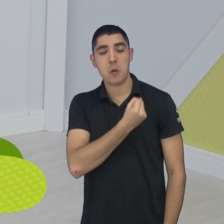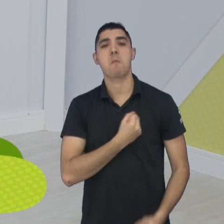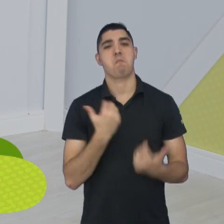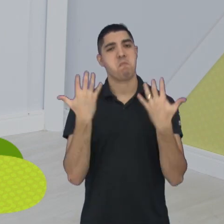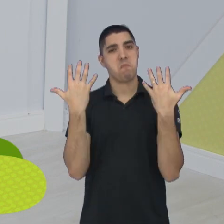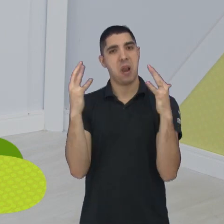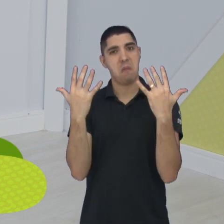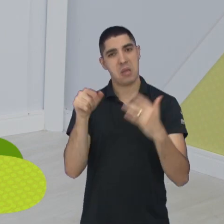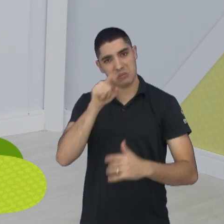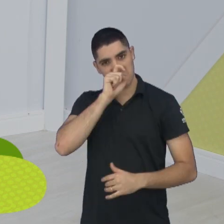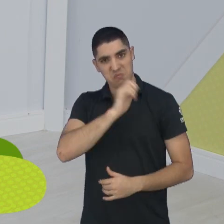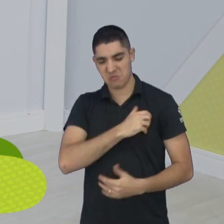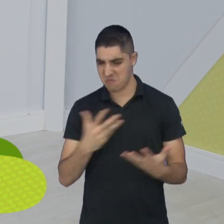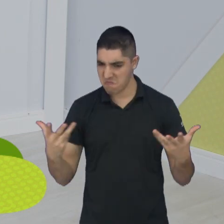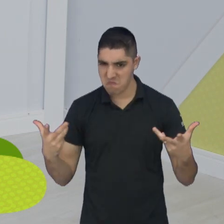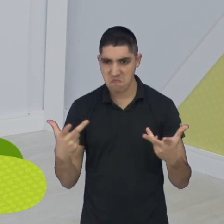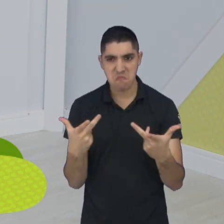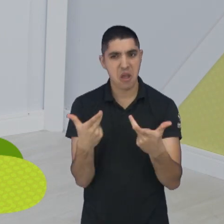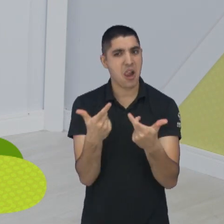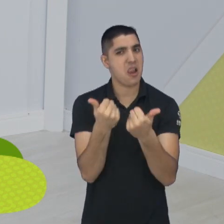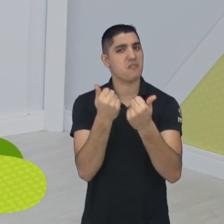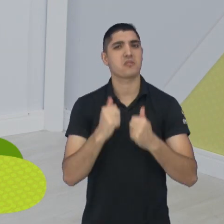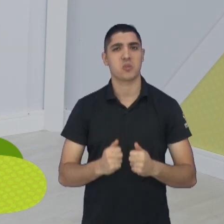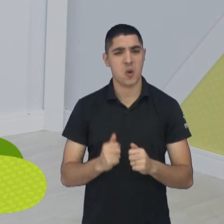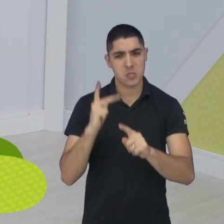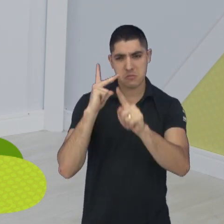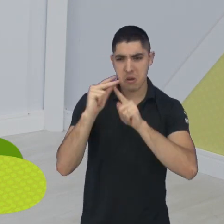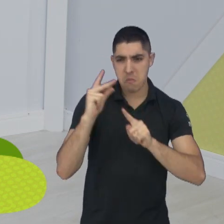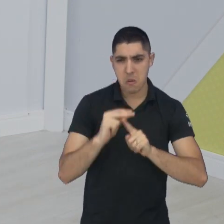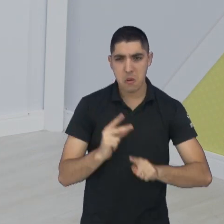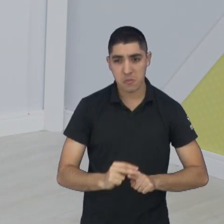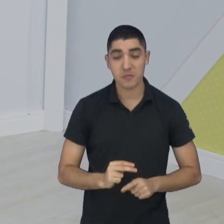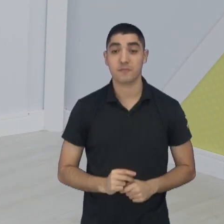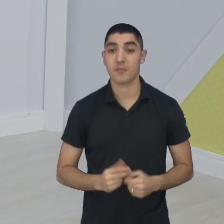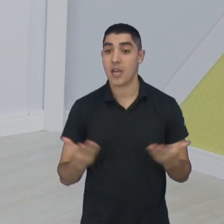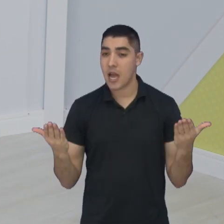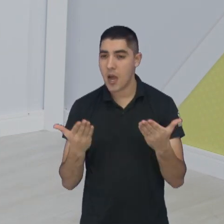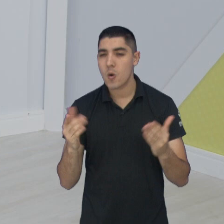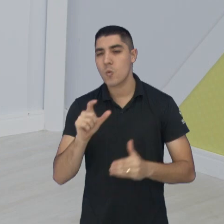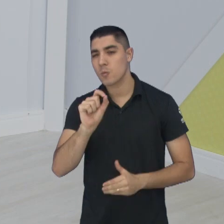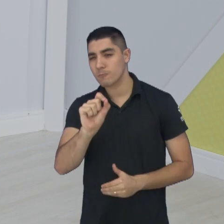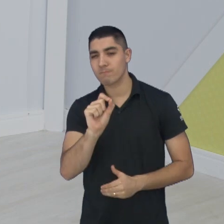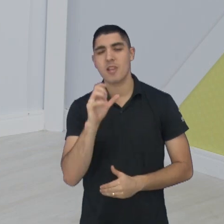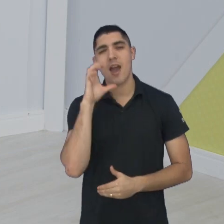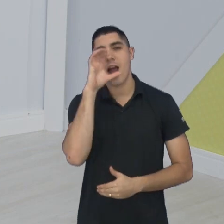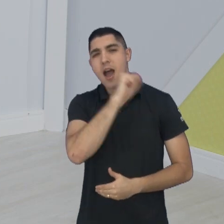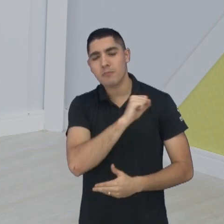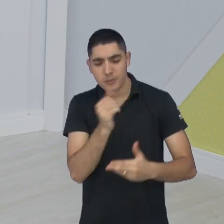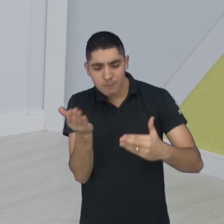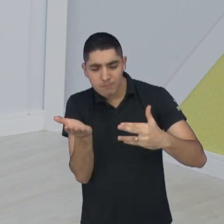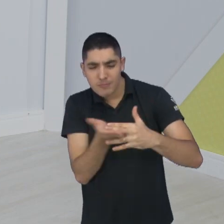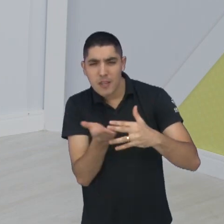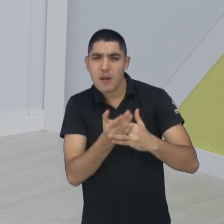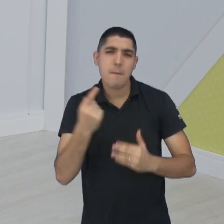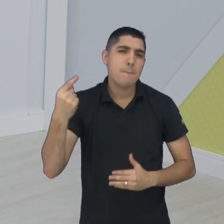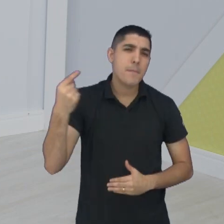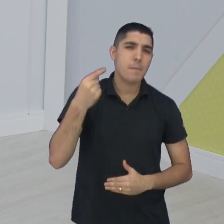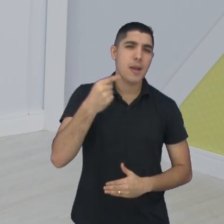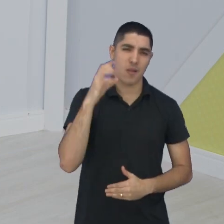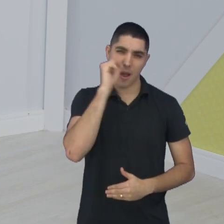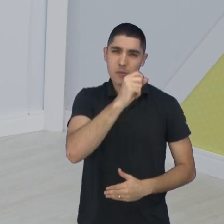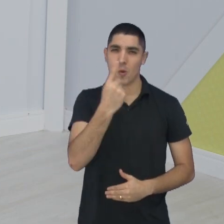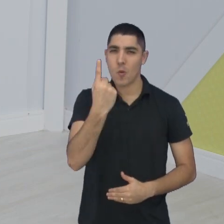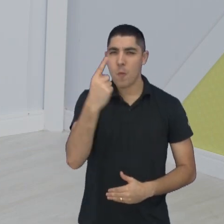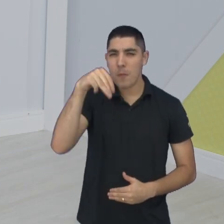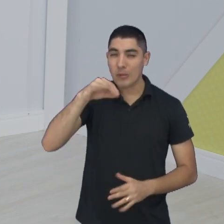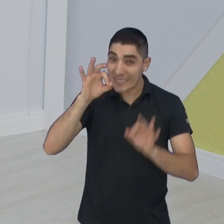até aqui, uma campanha espetacular dentro da Série A2. Vamos fazer o seguinte, Brunão, a gente vai para o primeiro intervalo do dia, aquele um minutinho que você